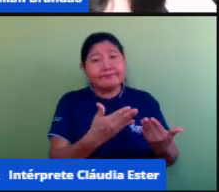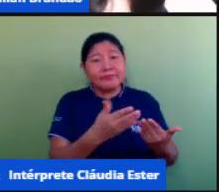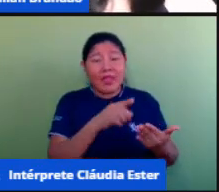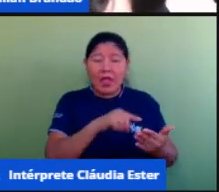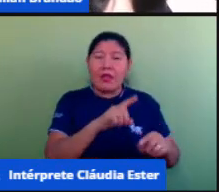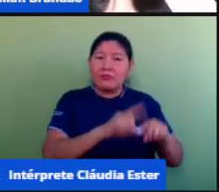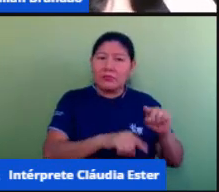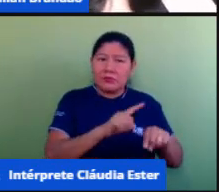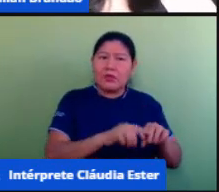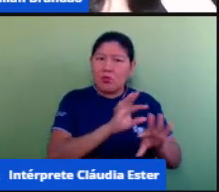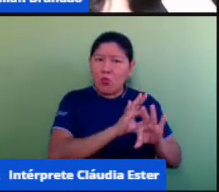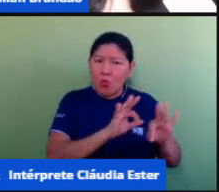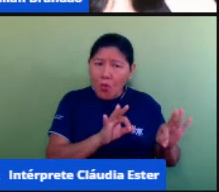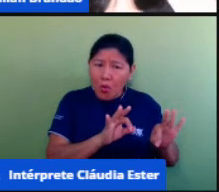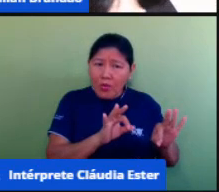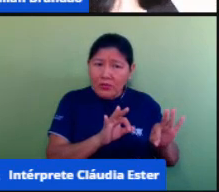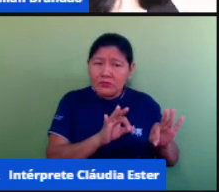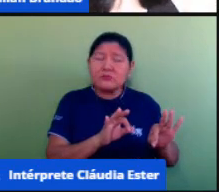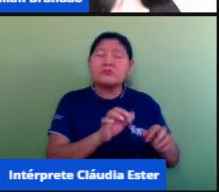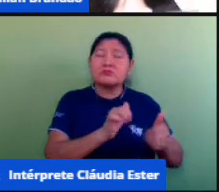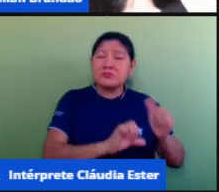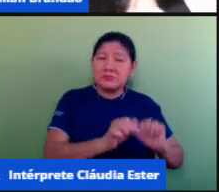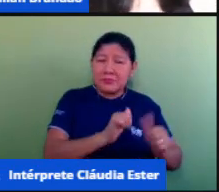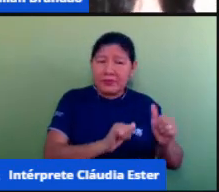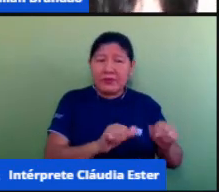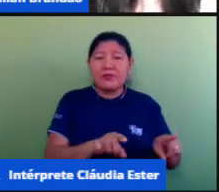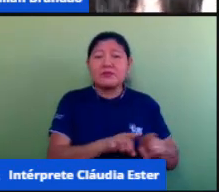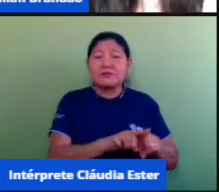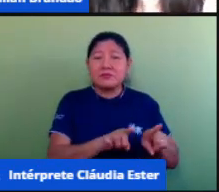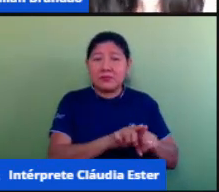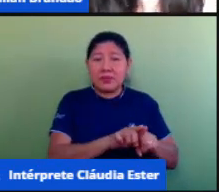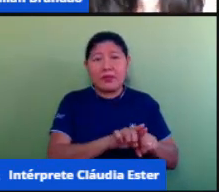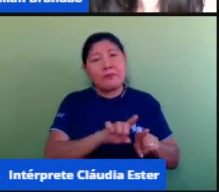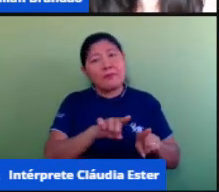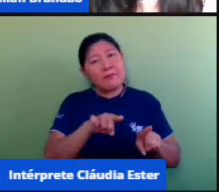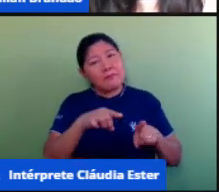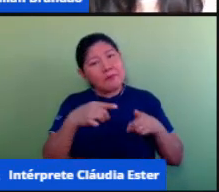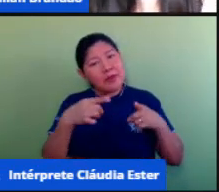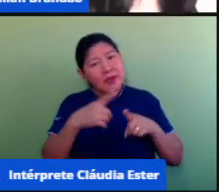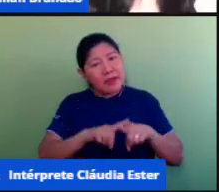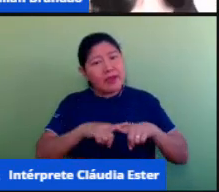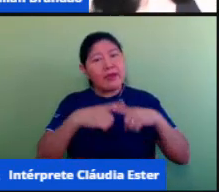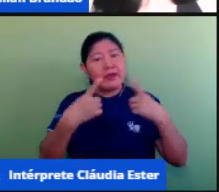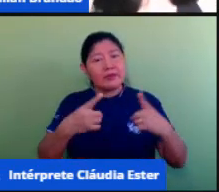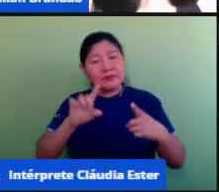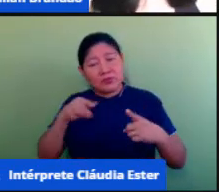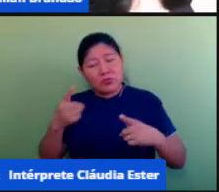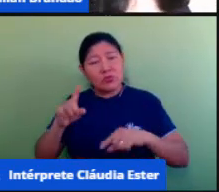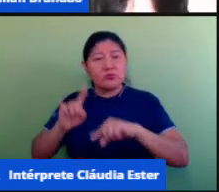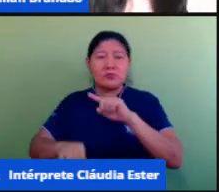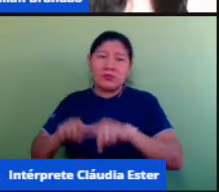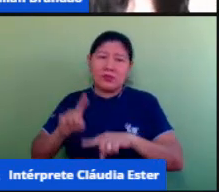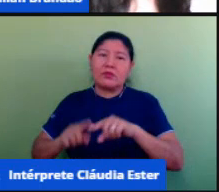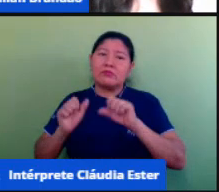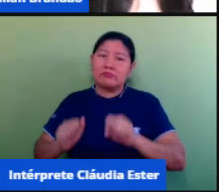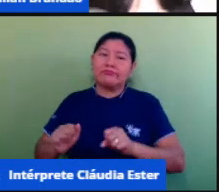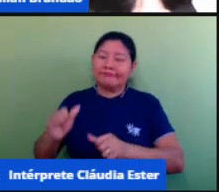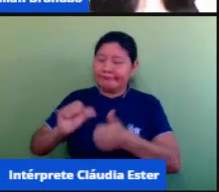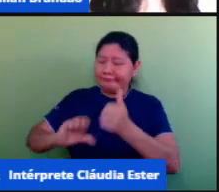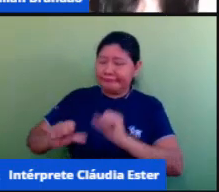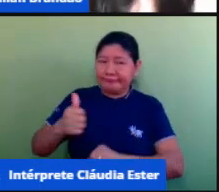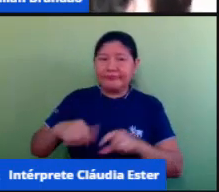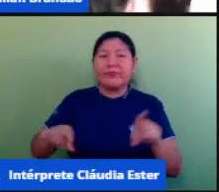instrumento utilizado na avaliação, mas nós temos outras formas de avaliar também, que, em consonância com o